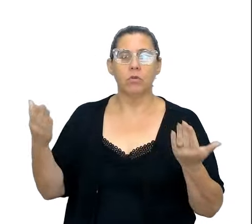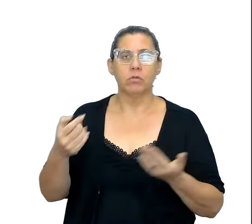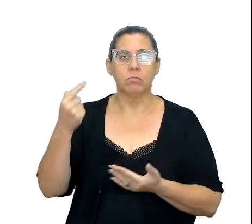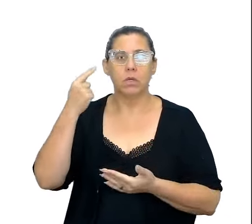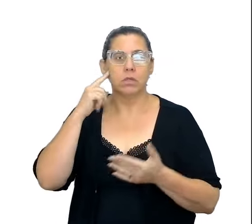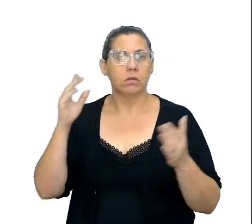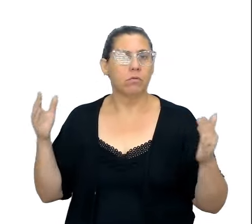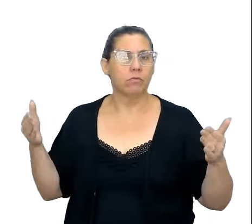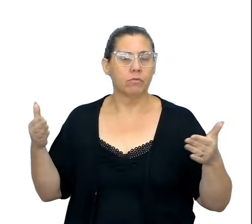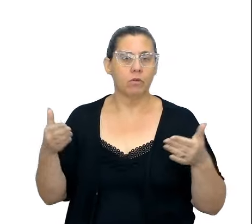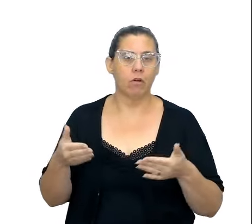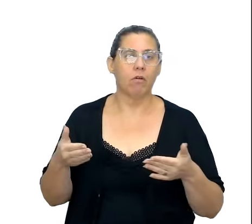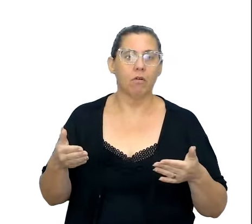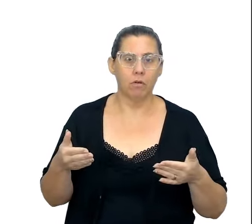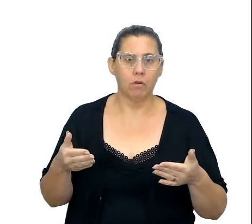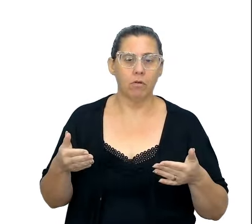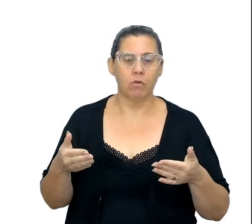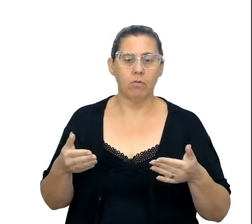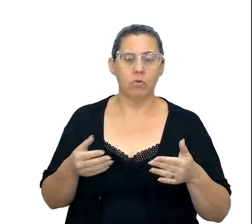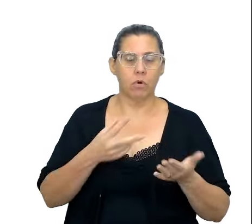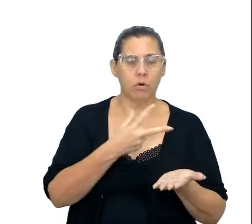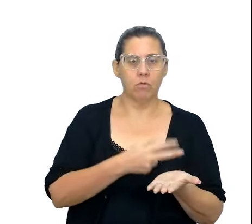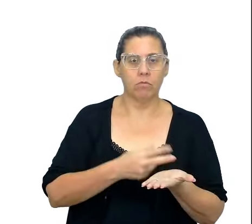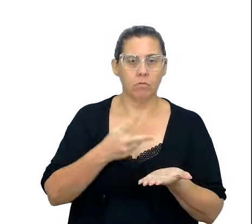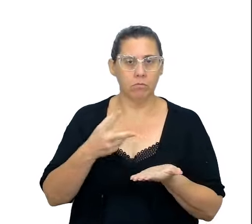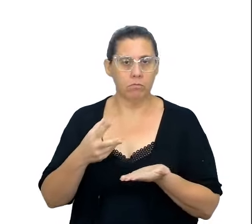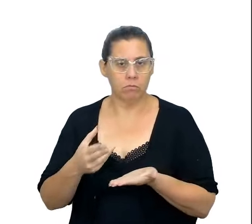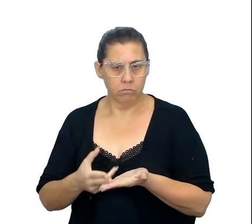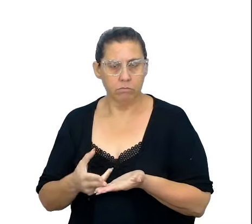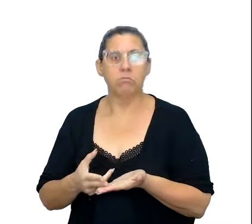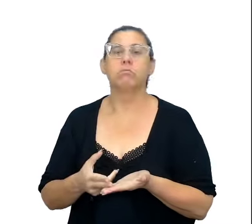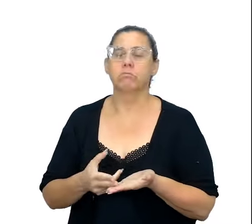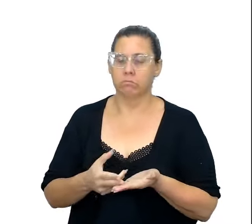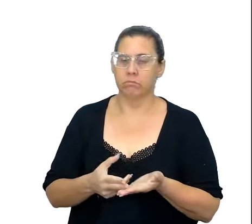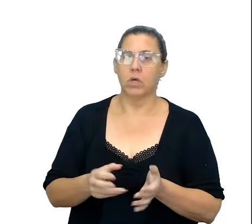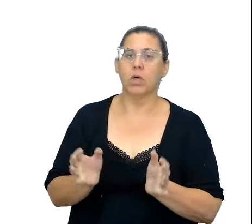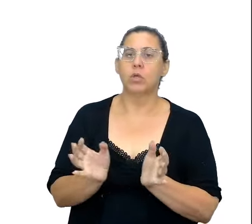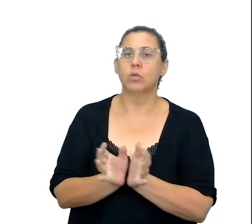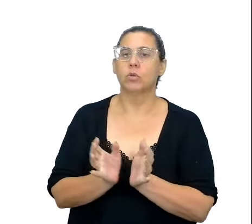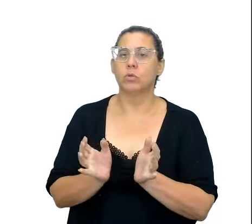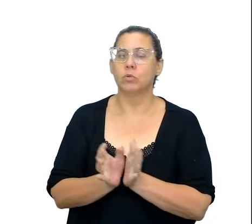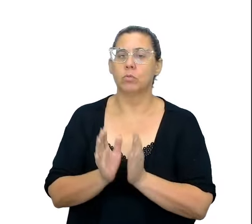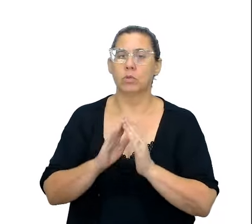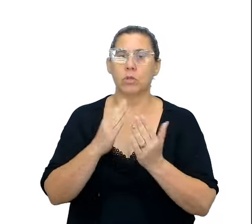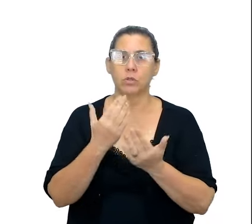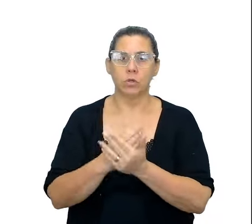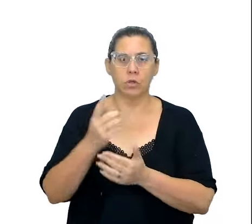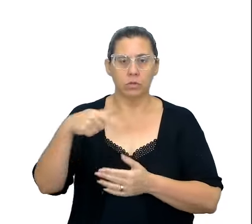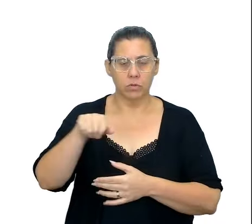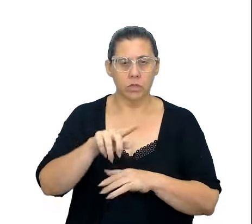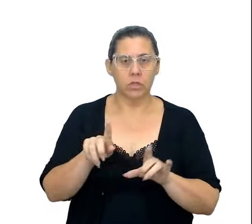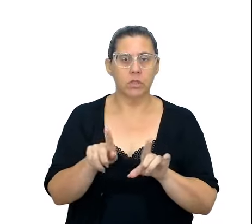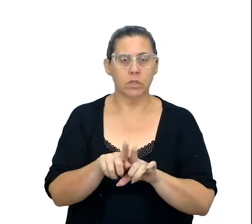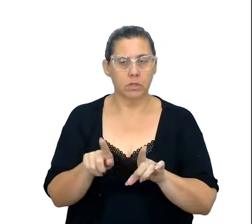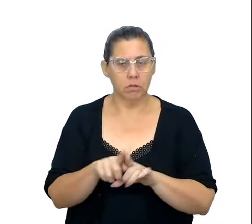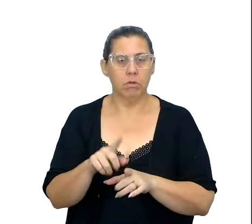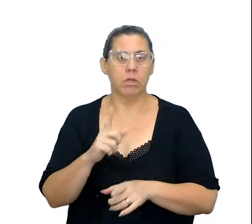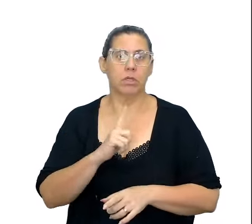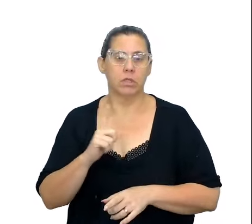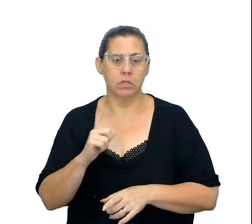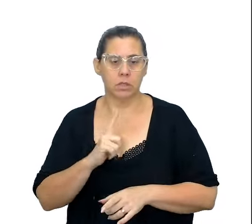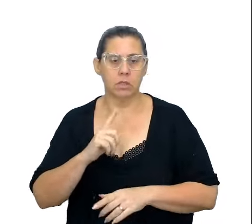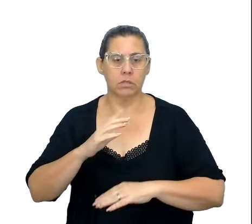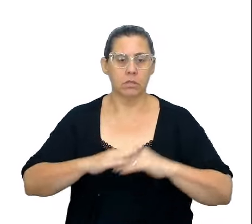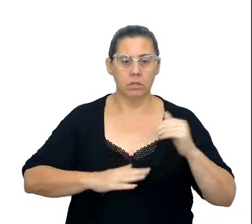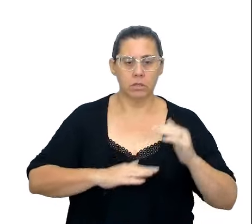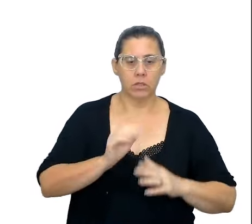então, naquela relação com os pares, junto com os pares na escola de vocês, né, e também considerando a realidade